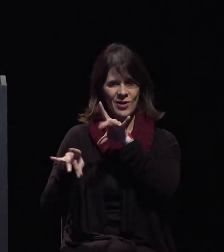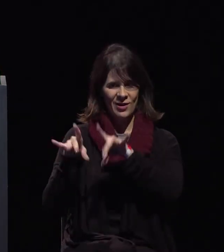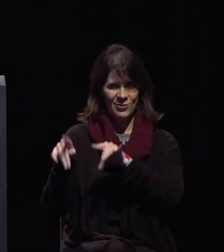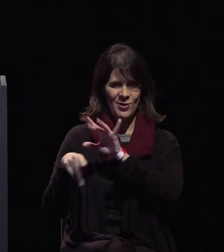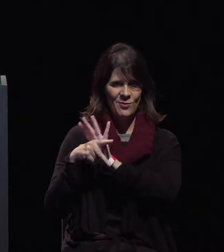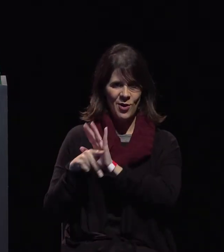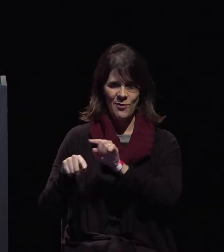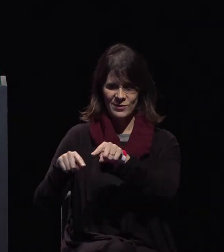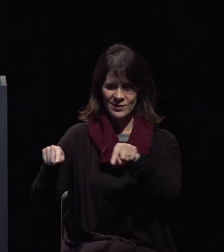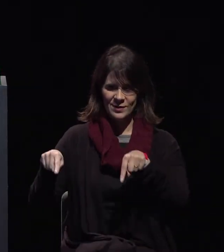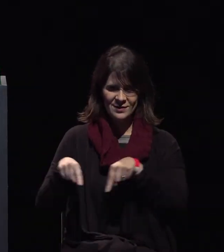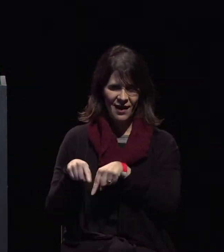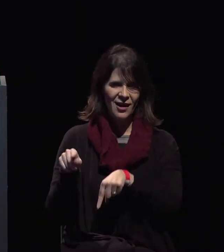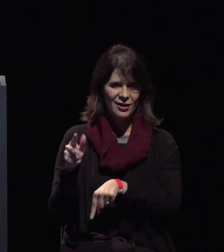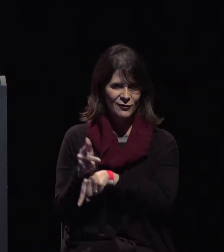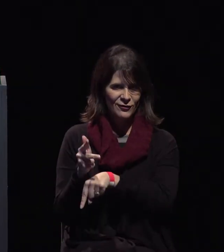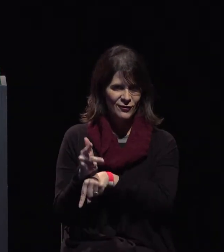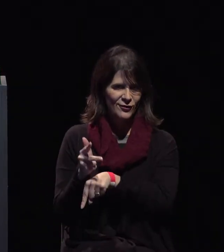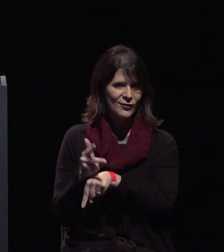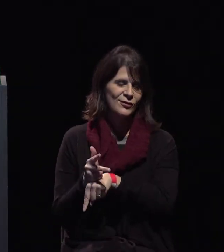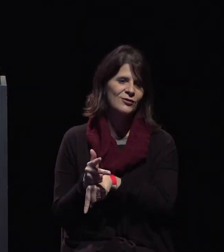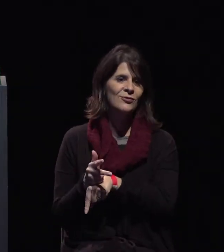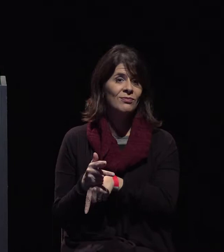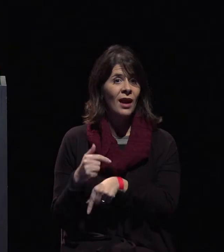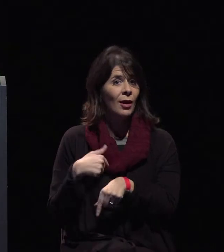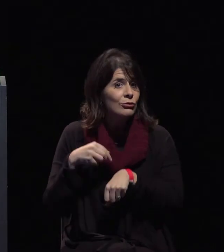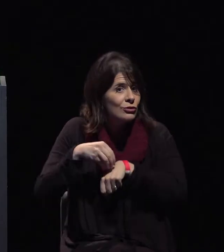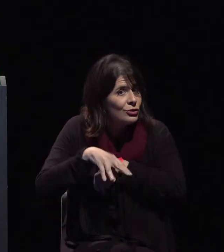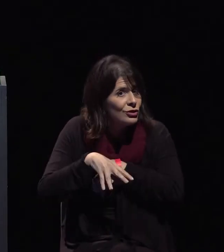vídeo, que eu, inclusive, recomendo que vocês